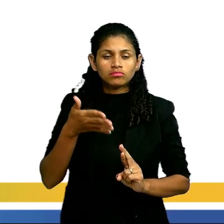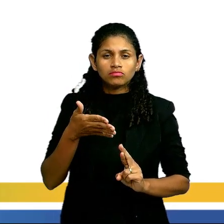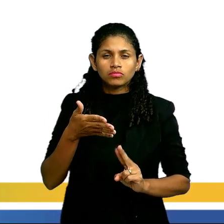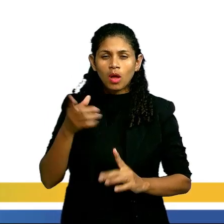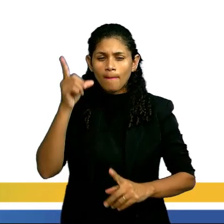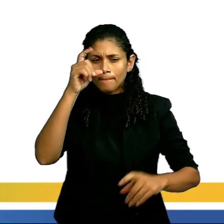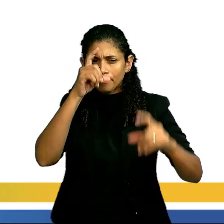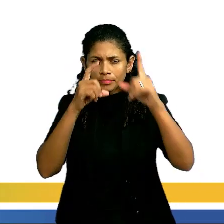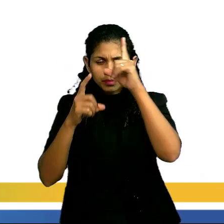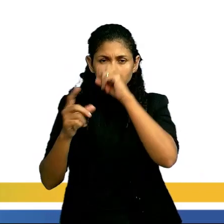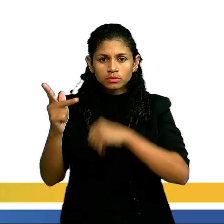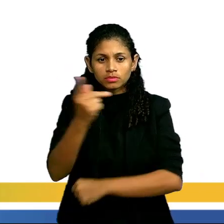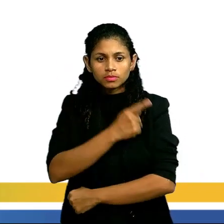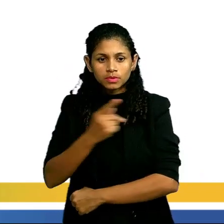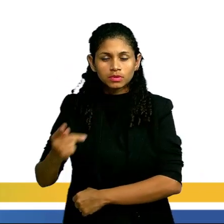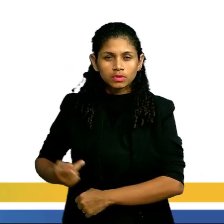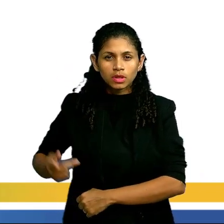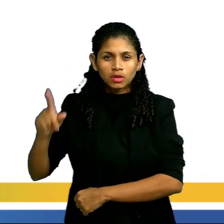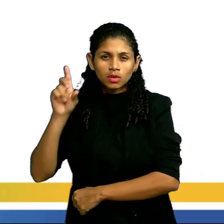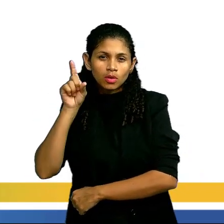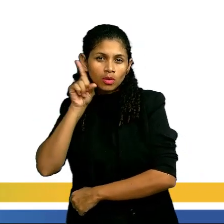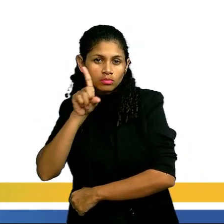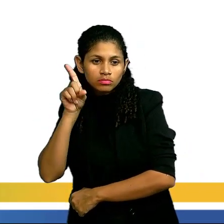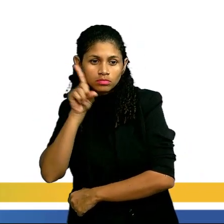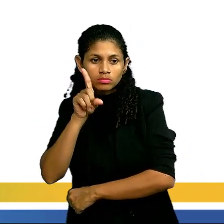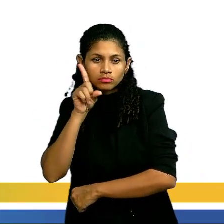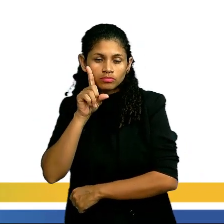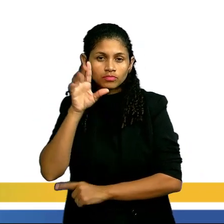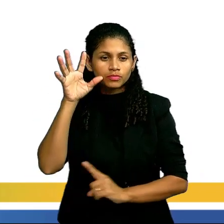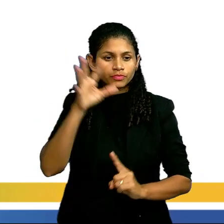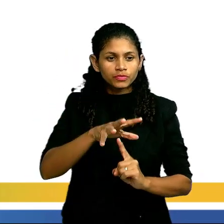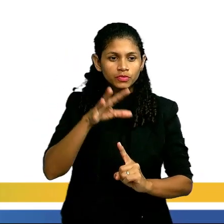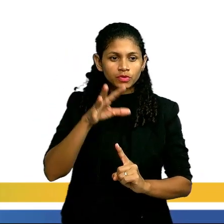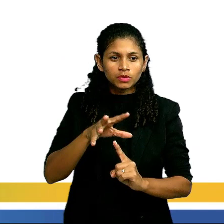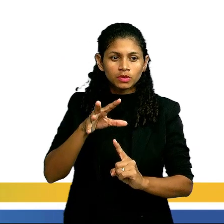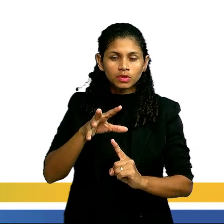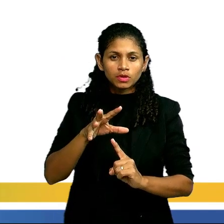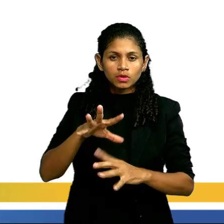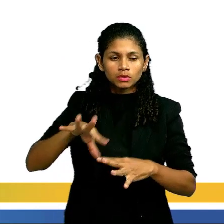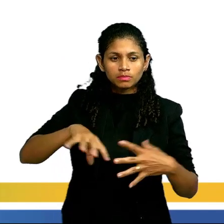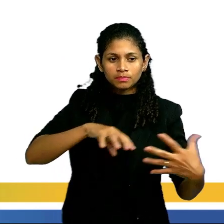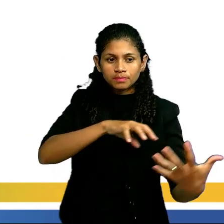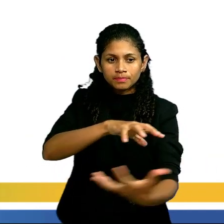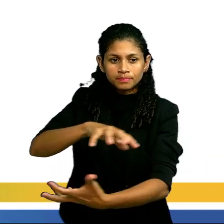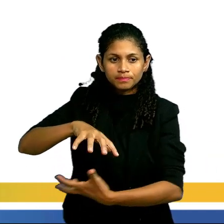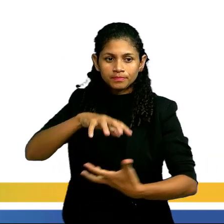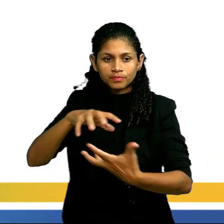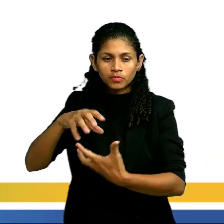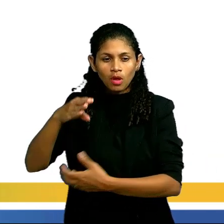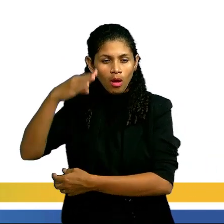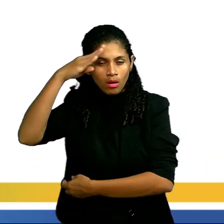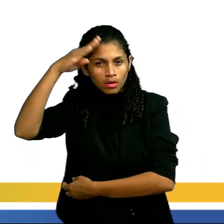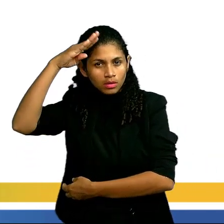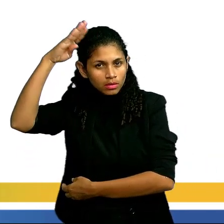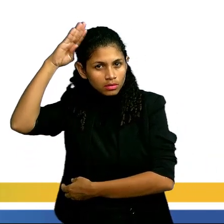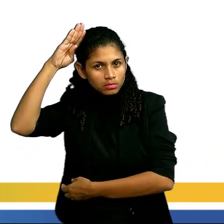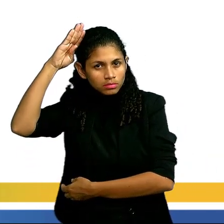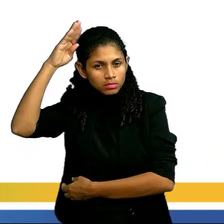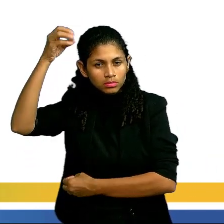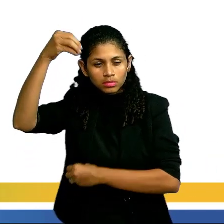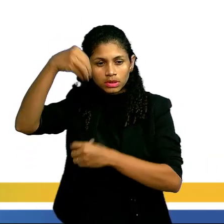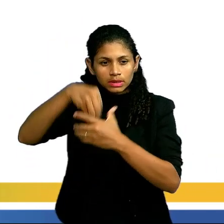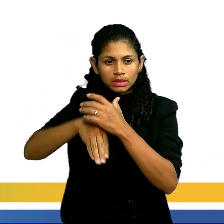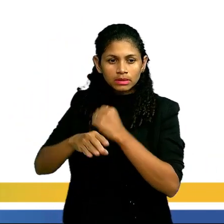do presidente dos Estados Unidos com a influência da Revolução Cubana na América Latina.